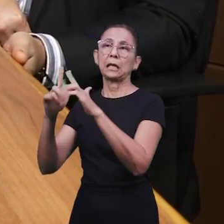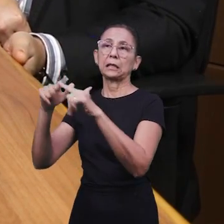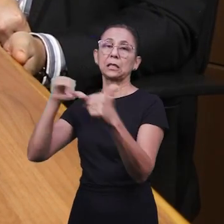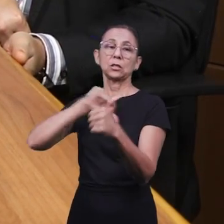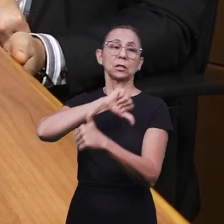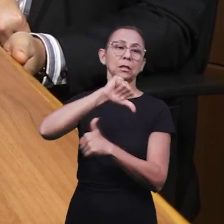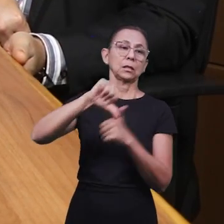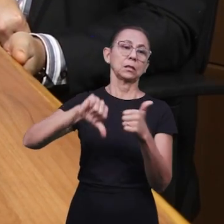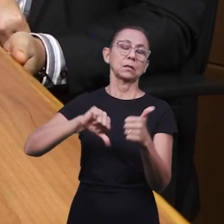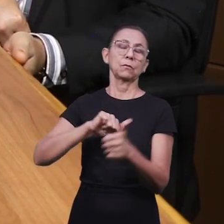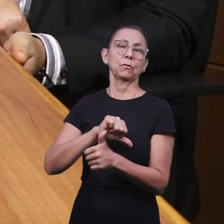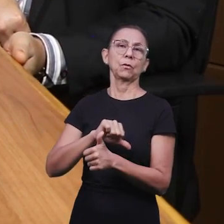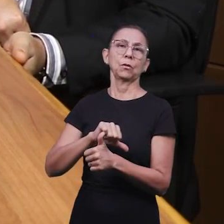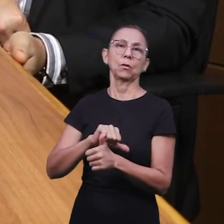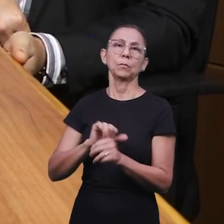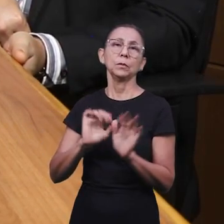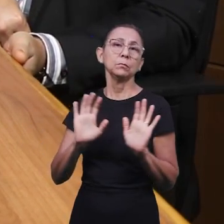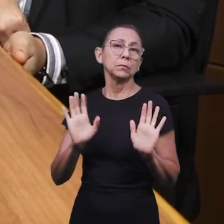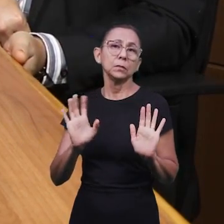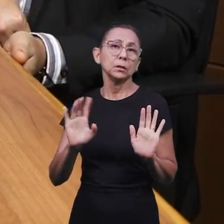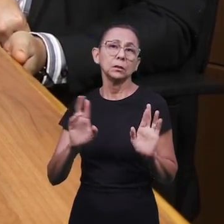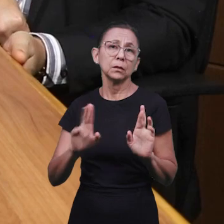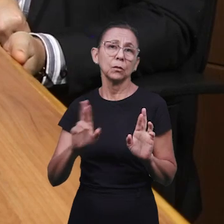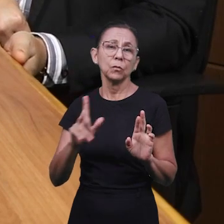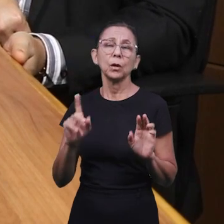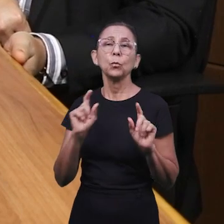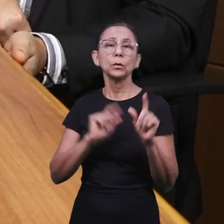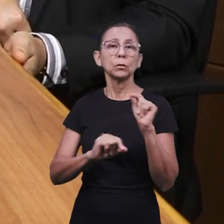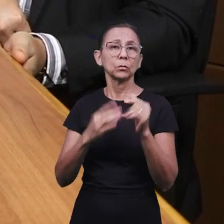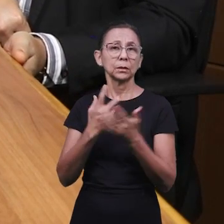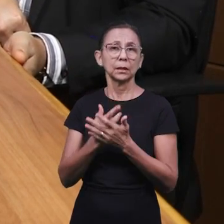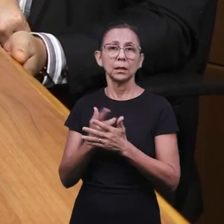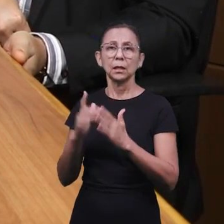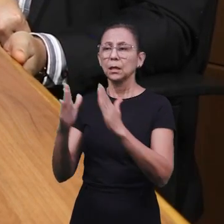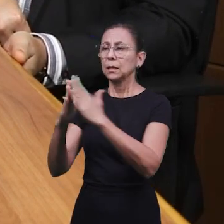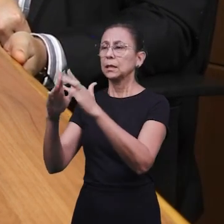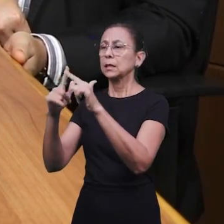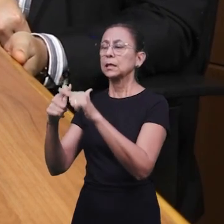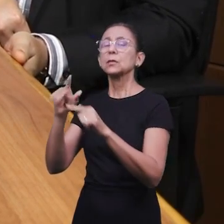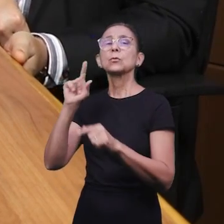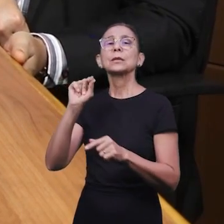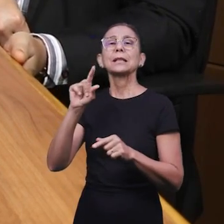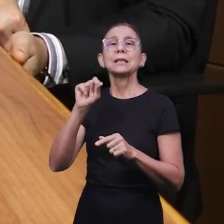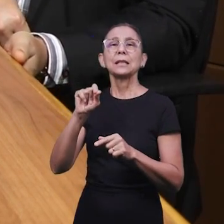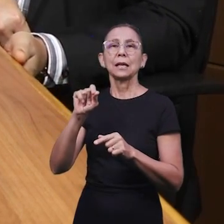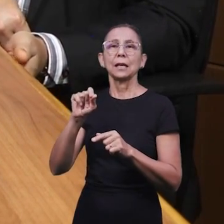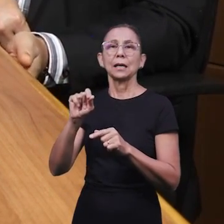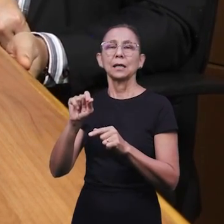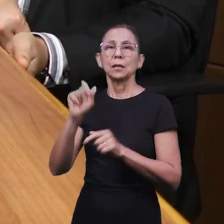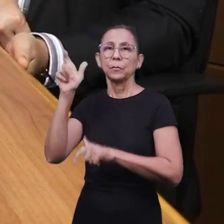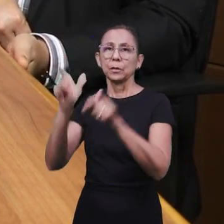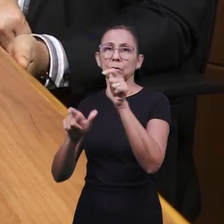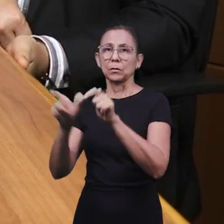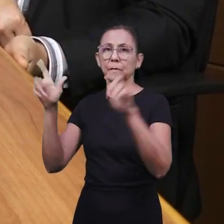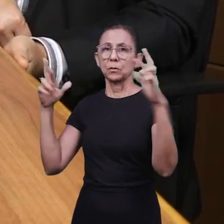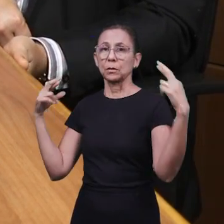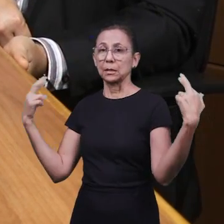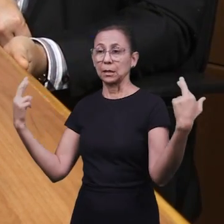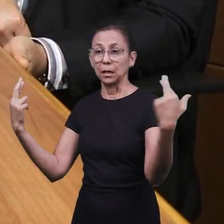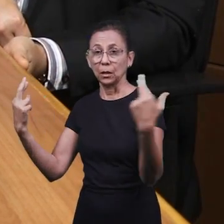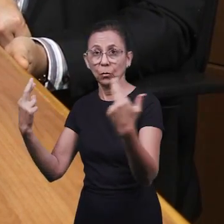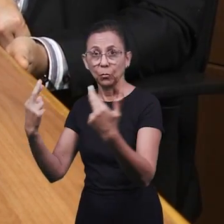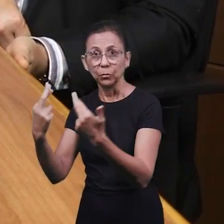é a igreja que transforma, a igreja é uma reunião de pessoas transformadas, sim, que foram tocadas pelo Espírito Santo, que tem uma